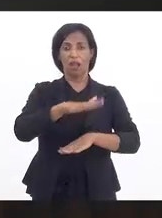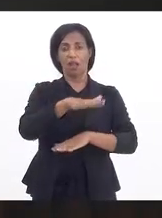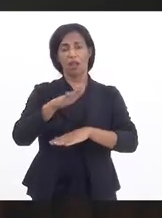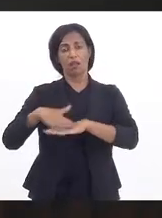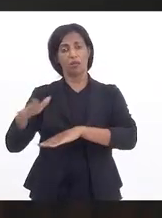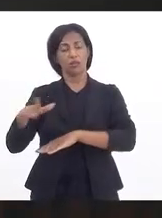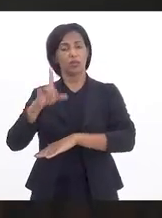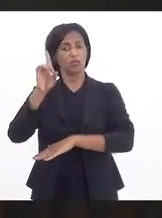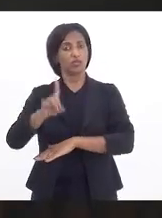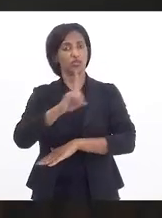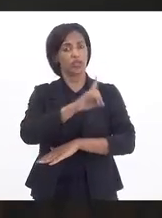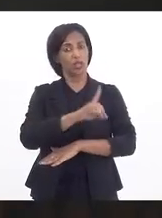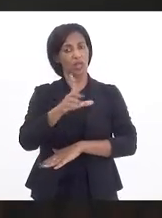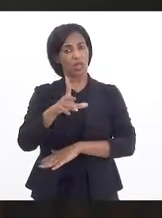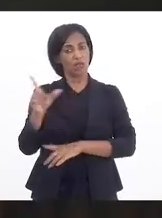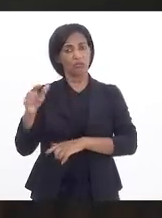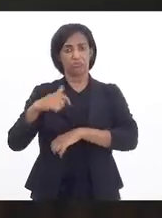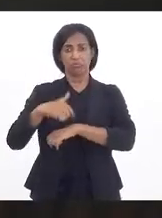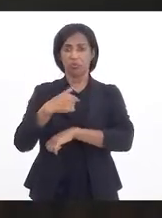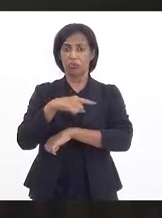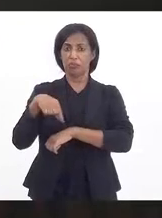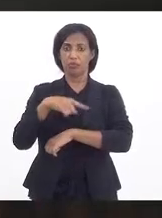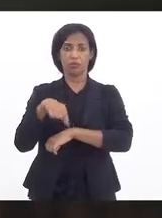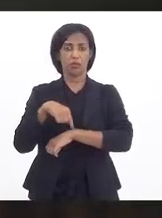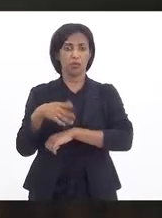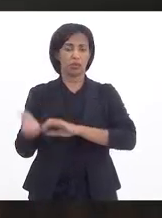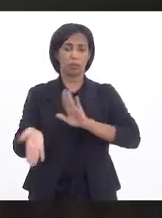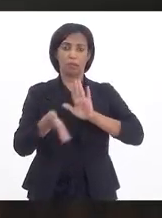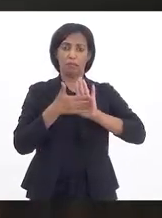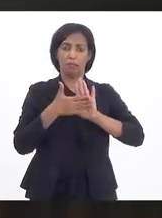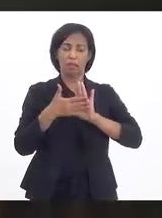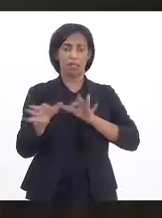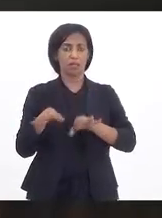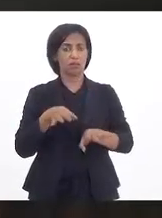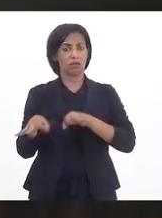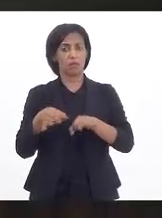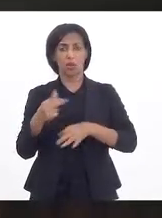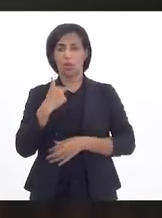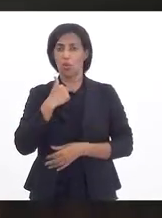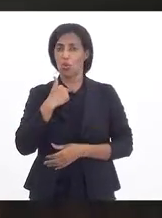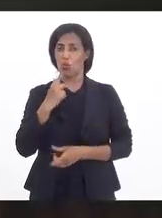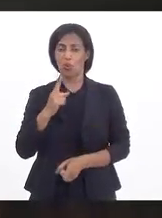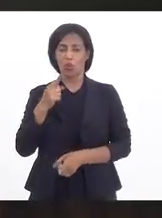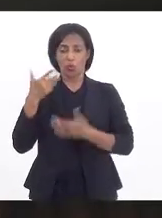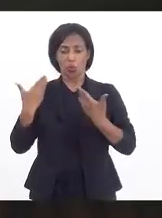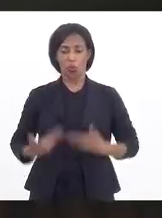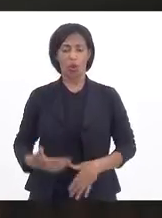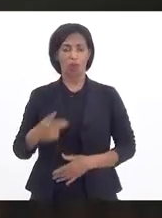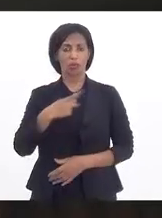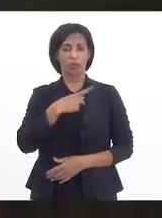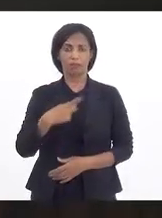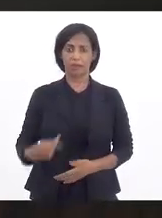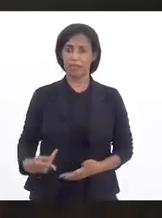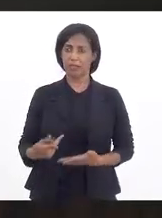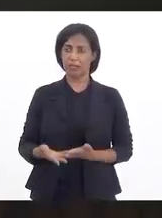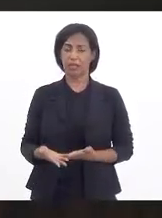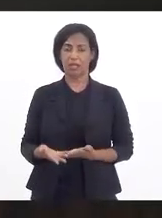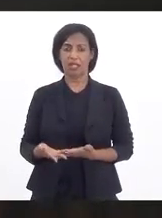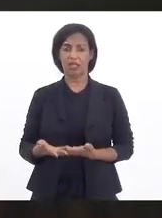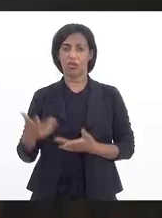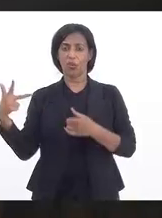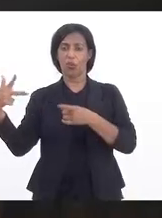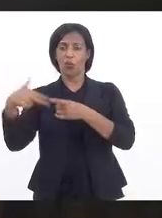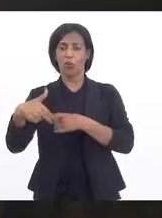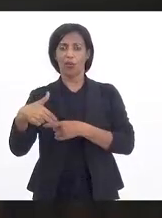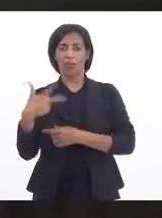de fazer explanação diminutos para dar o parecer dos seus projetos eu não posso enquanto Presidente CSA a